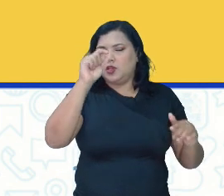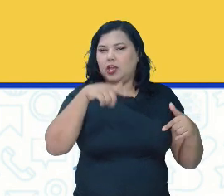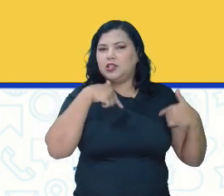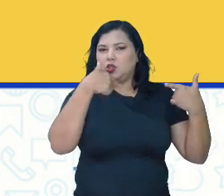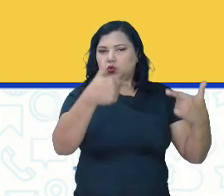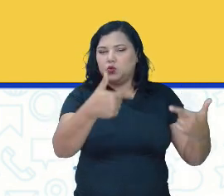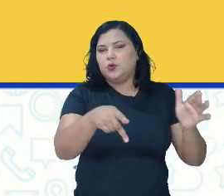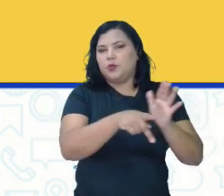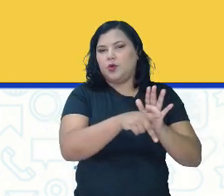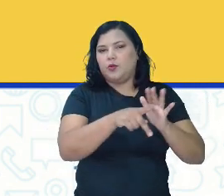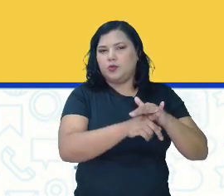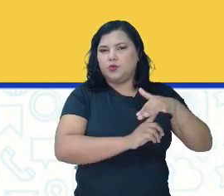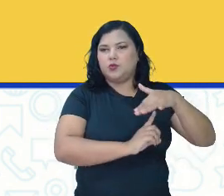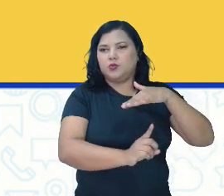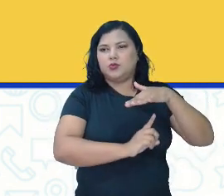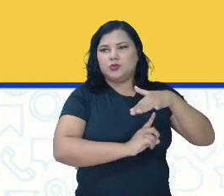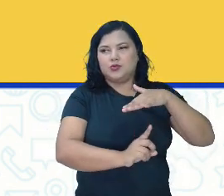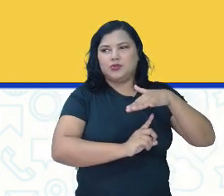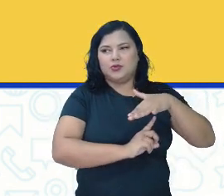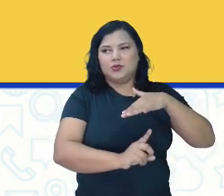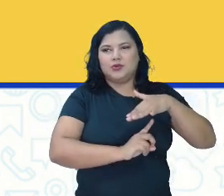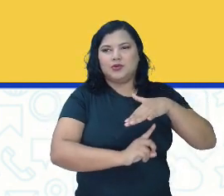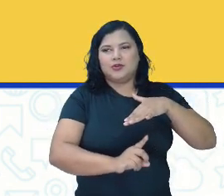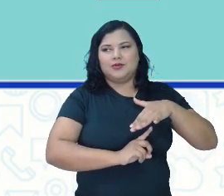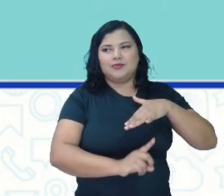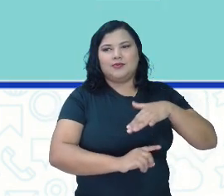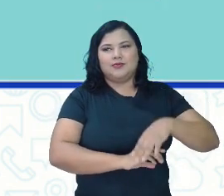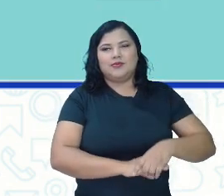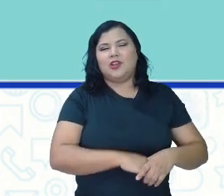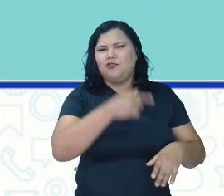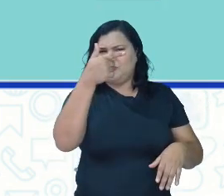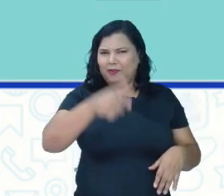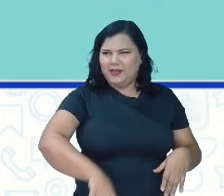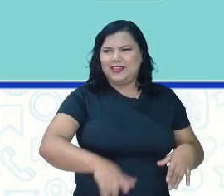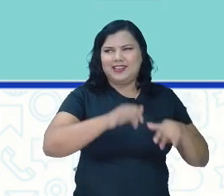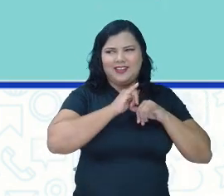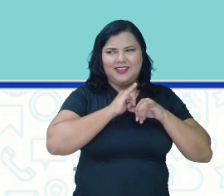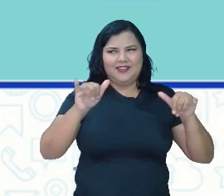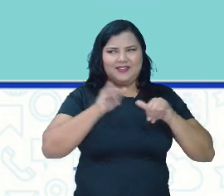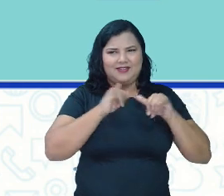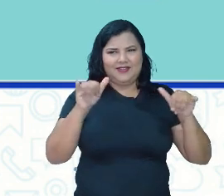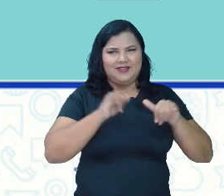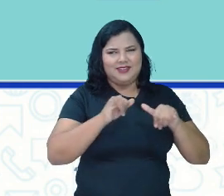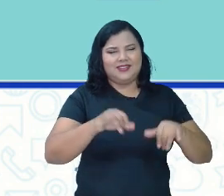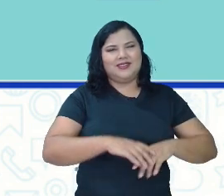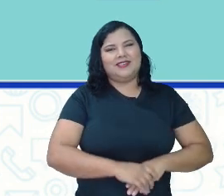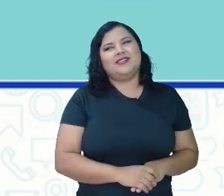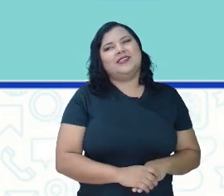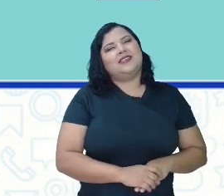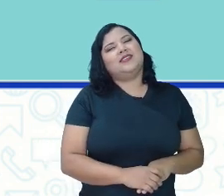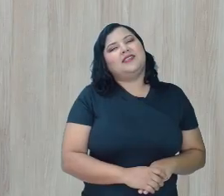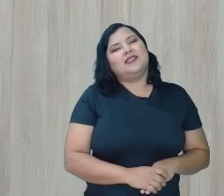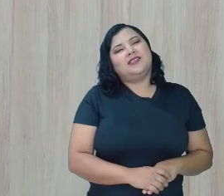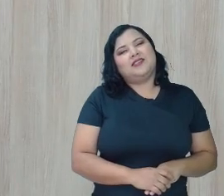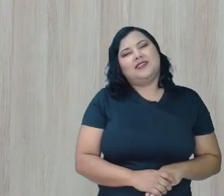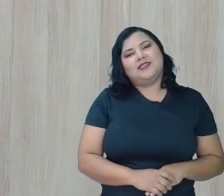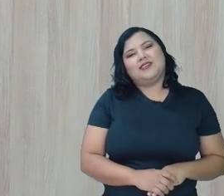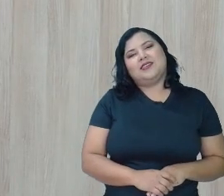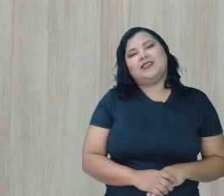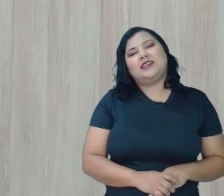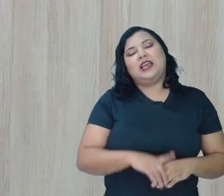das personagens e ao andamento da história, não é? Nós repetimos aqui essa informação que serve